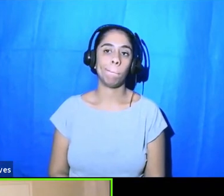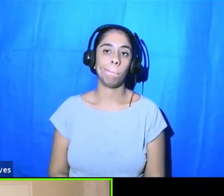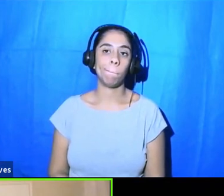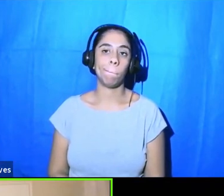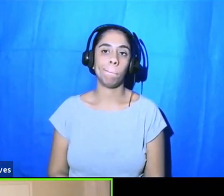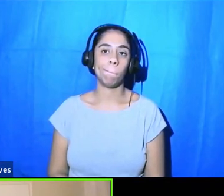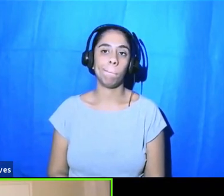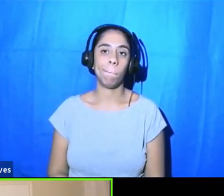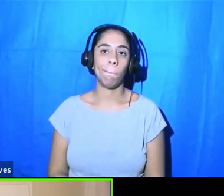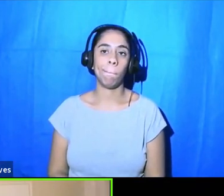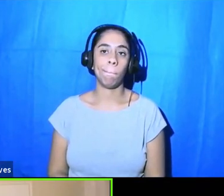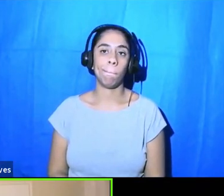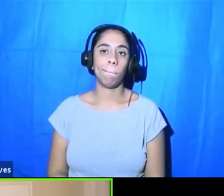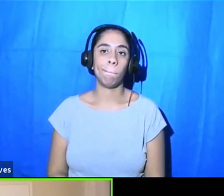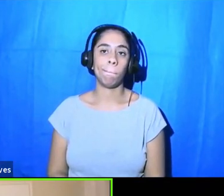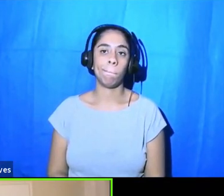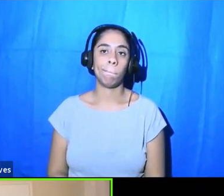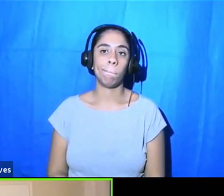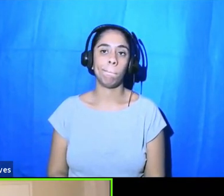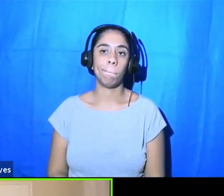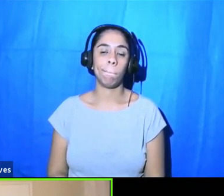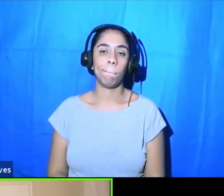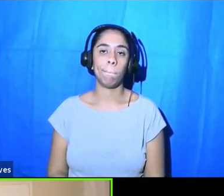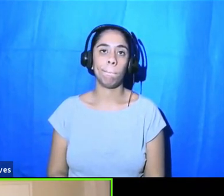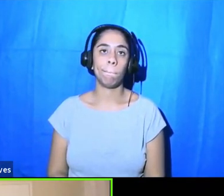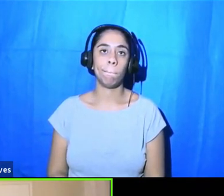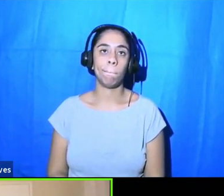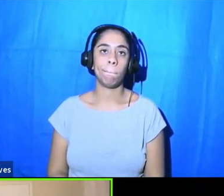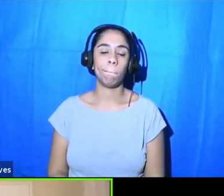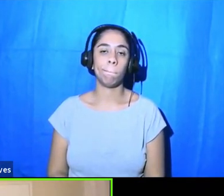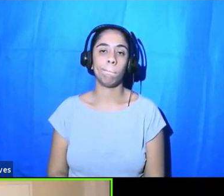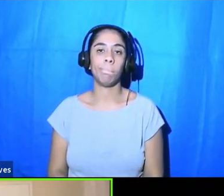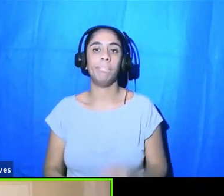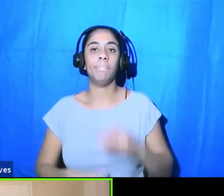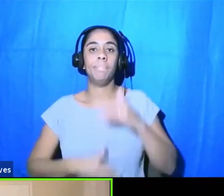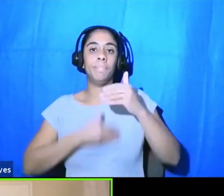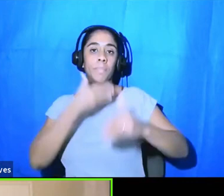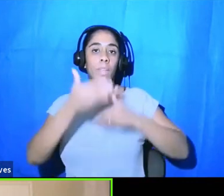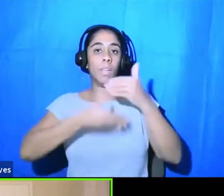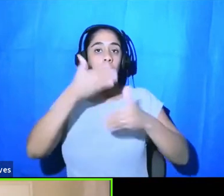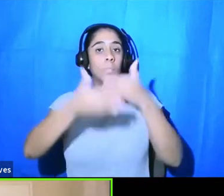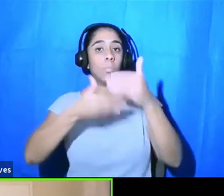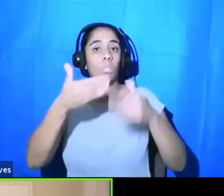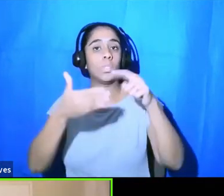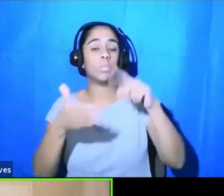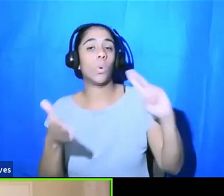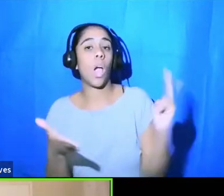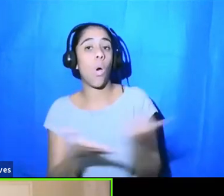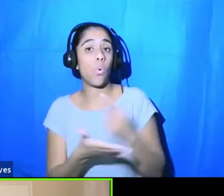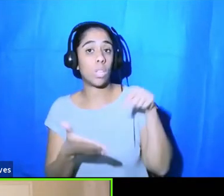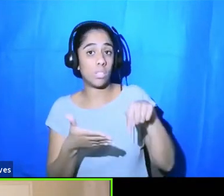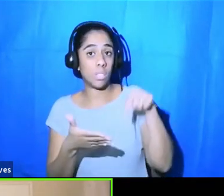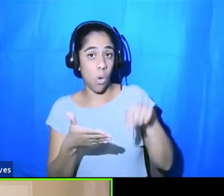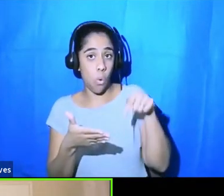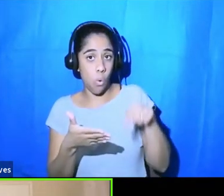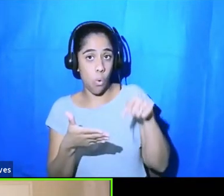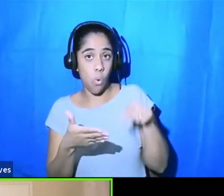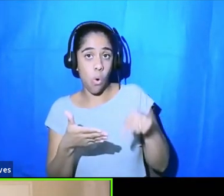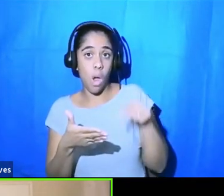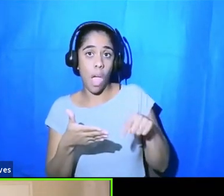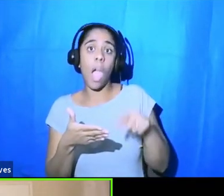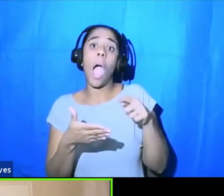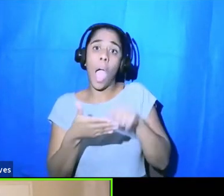meio do ciclo de movimentos feministas de massa que se abriu desde o 2016 em adelante, né? E nesse sentido